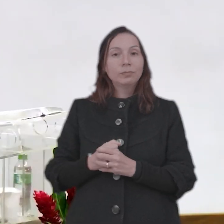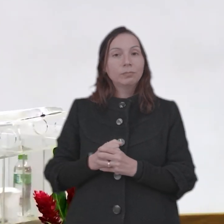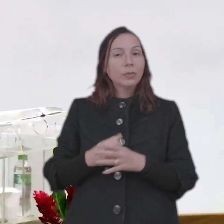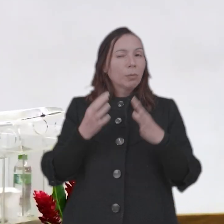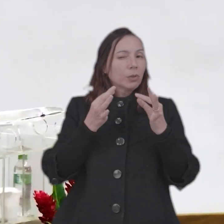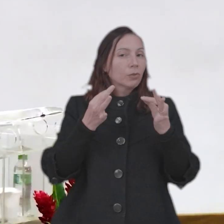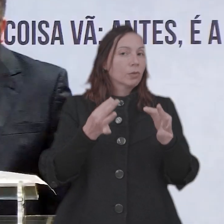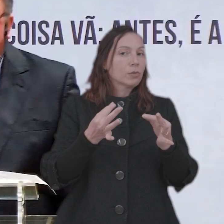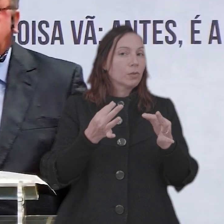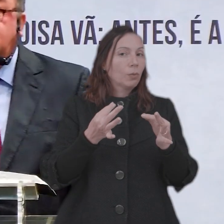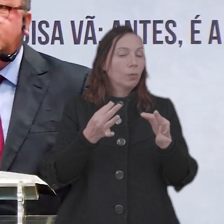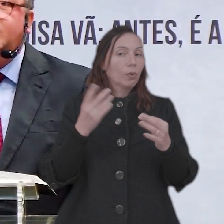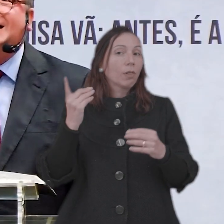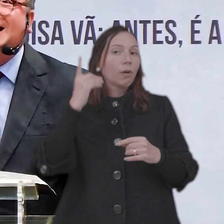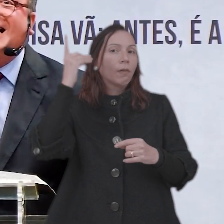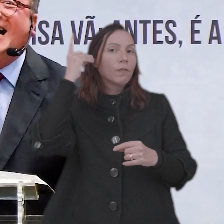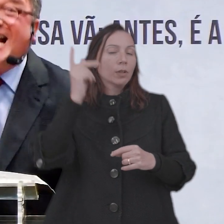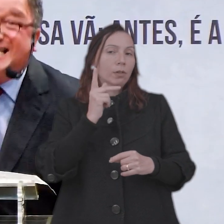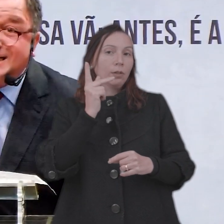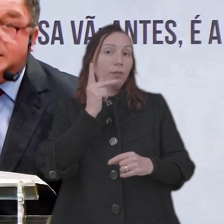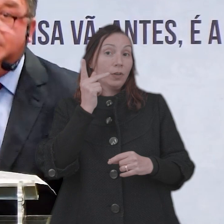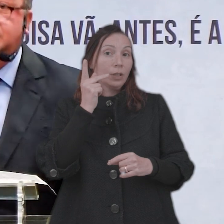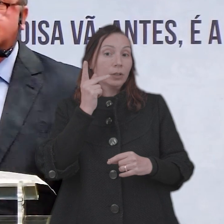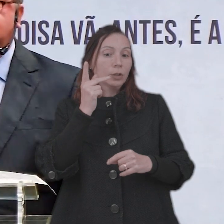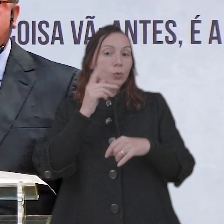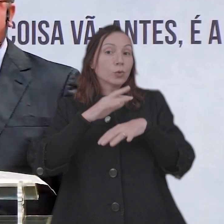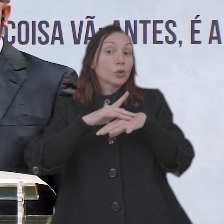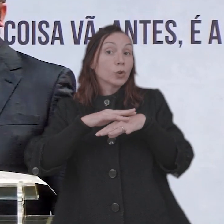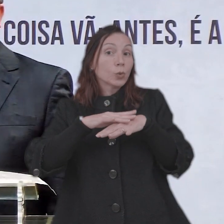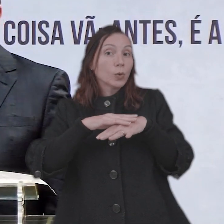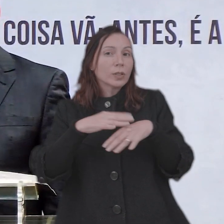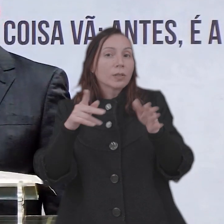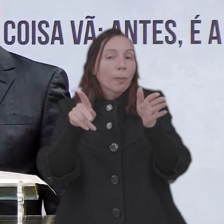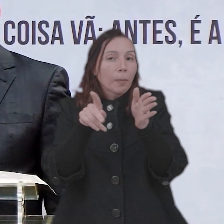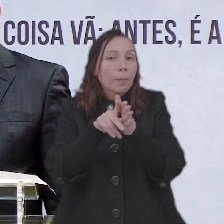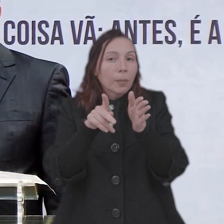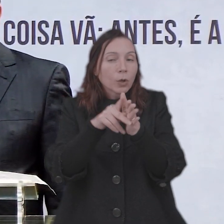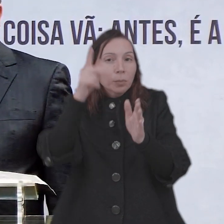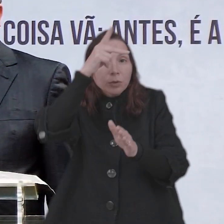Preste atenção que Davi está falando aqui de doença de crente.